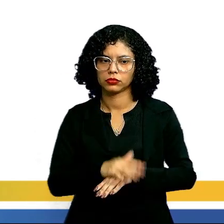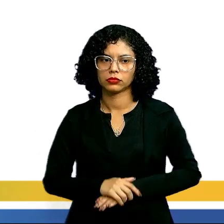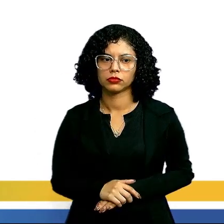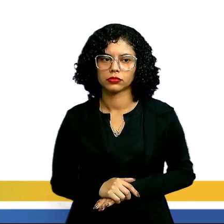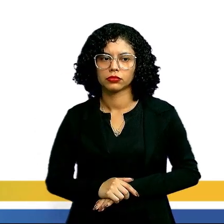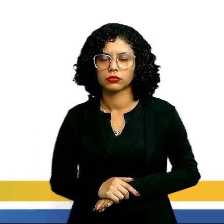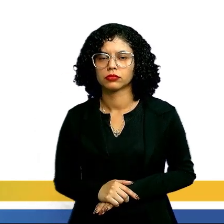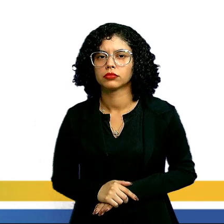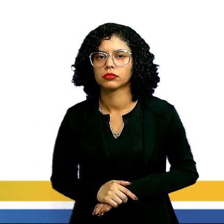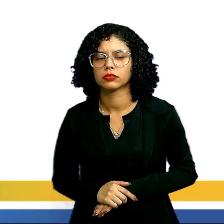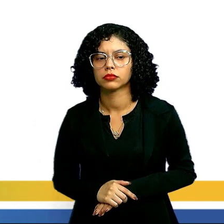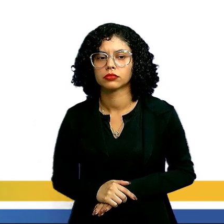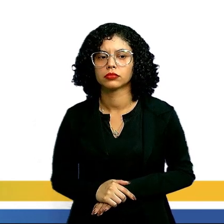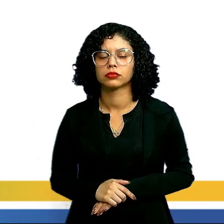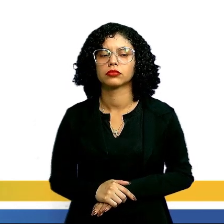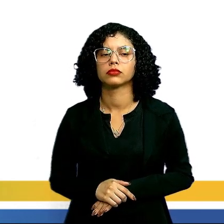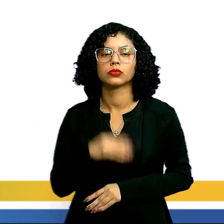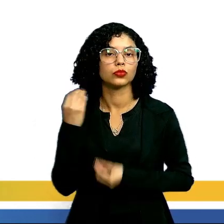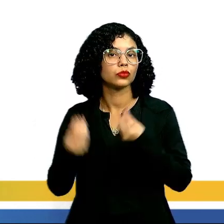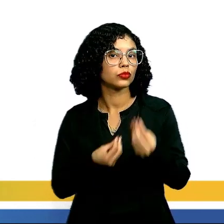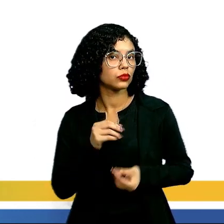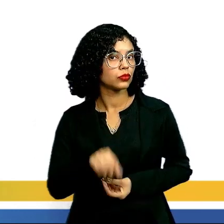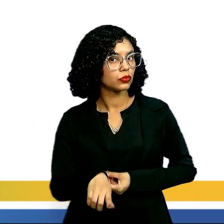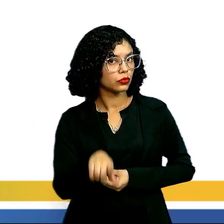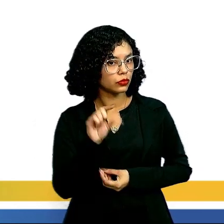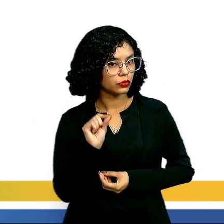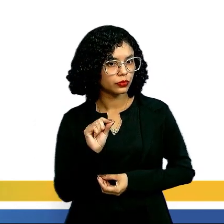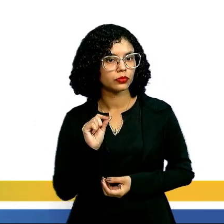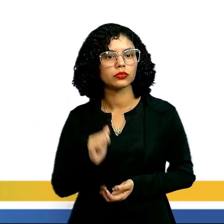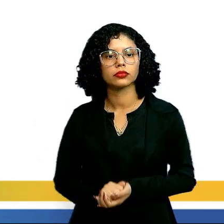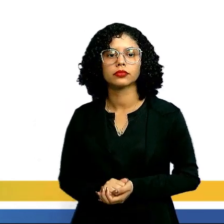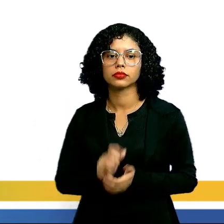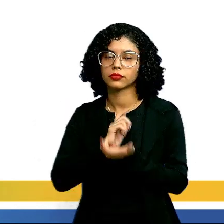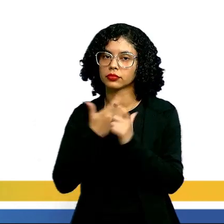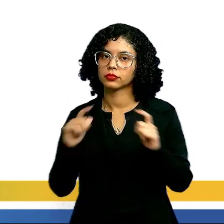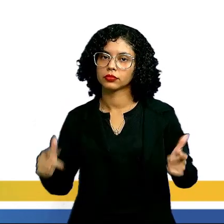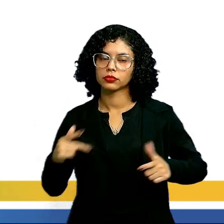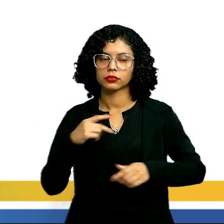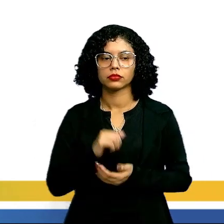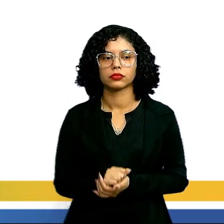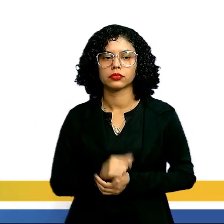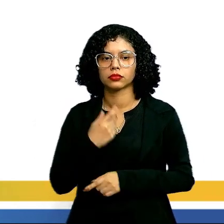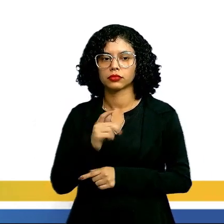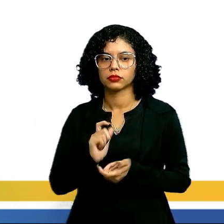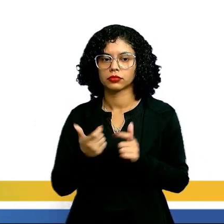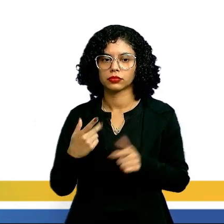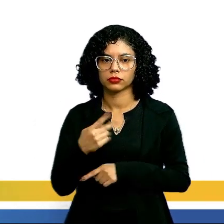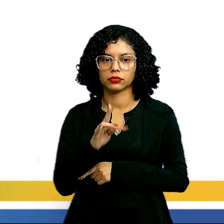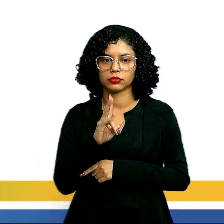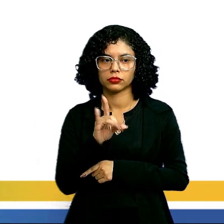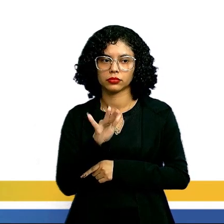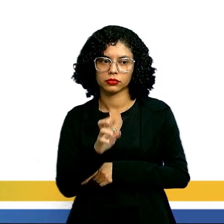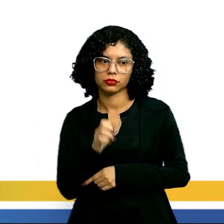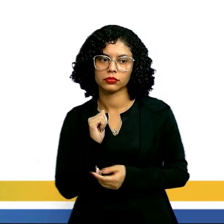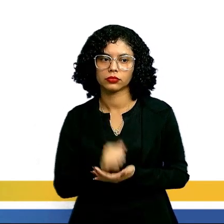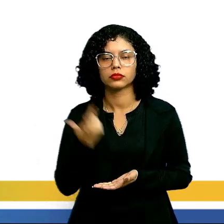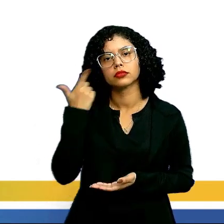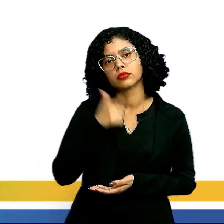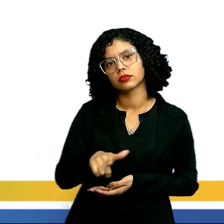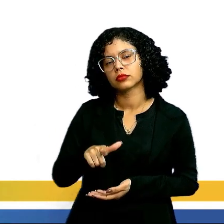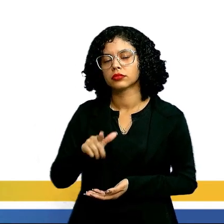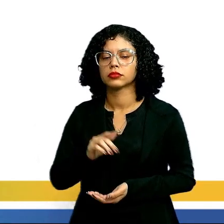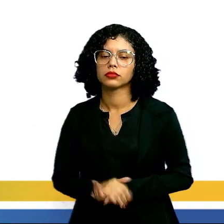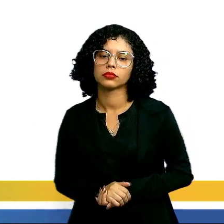suas respectivas somas. Com essa escolha, quem tem a maior probabilidade